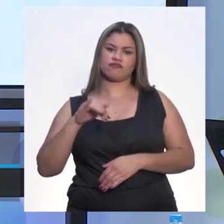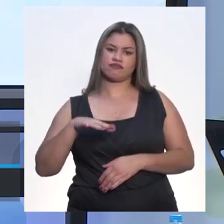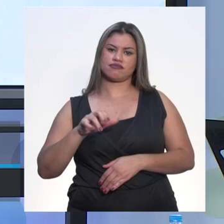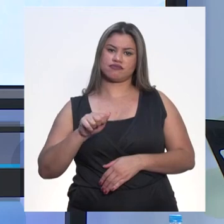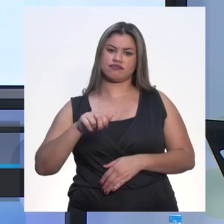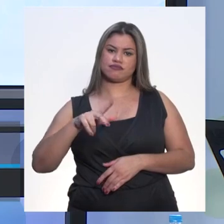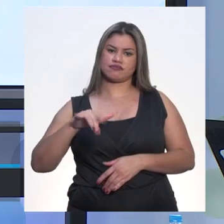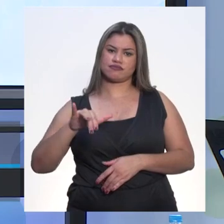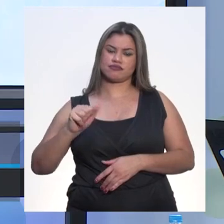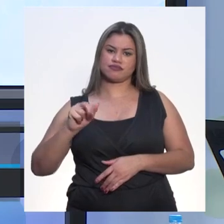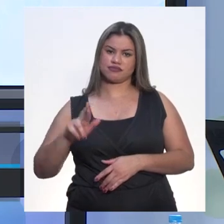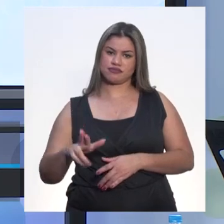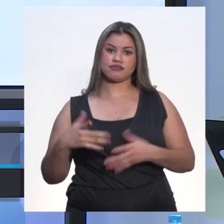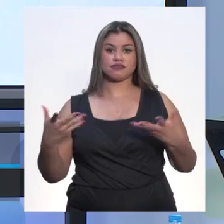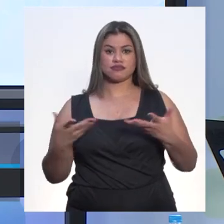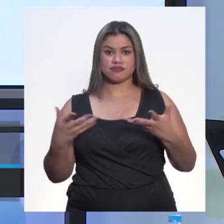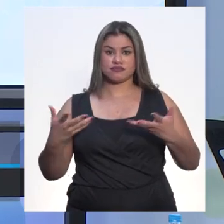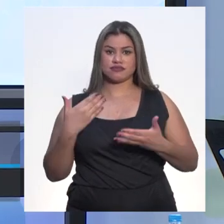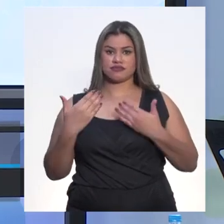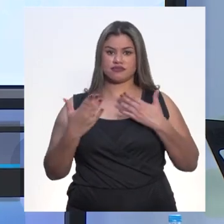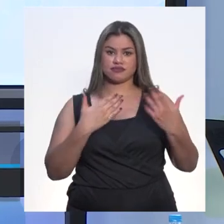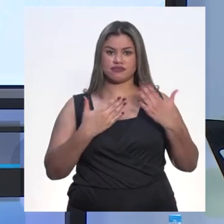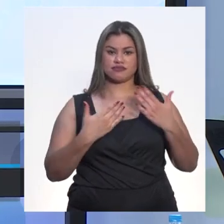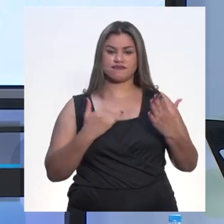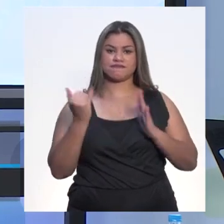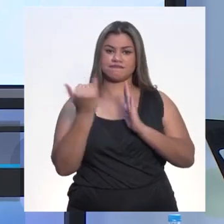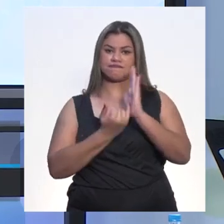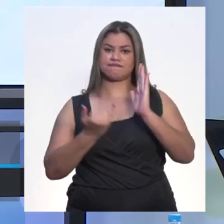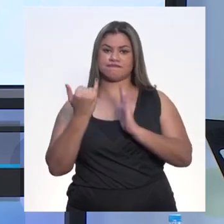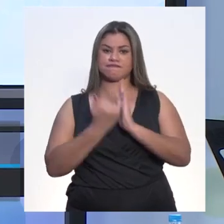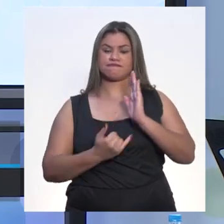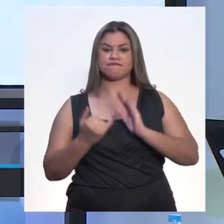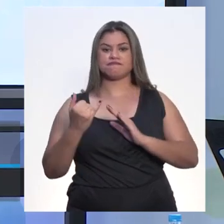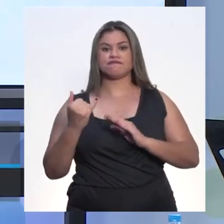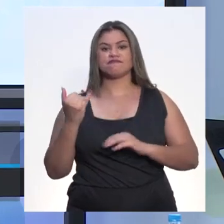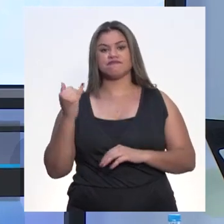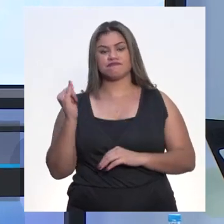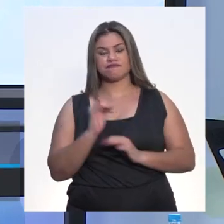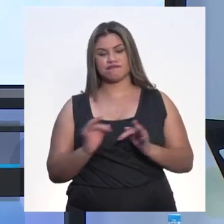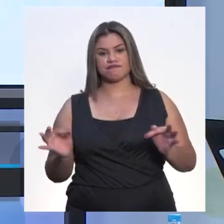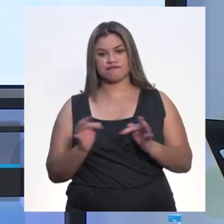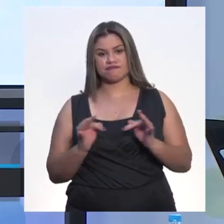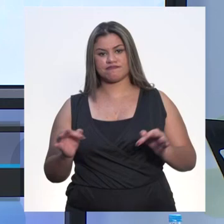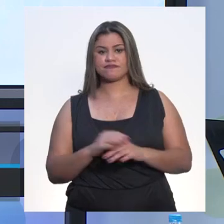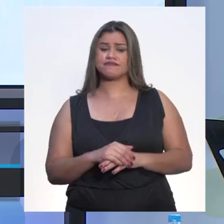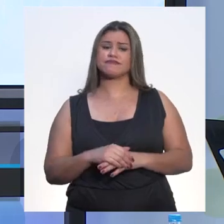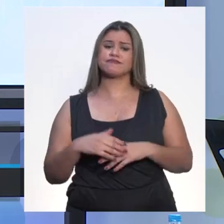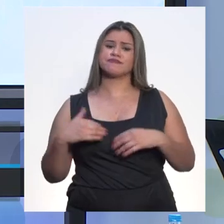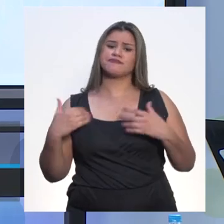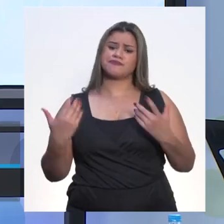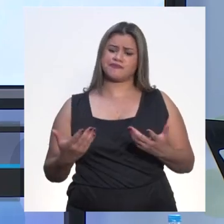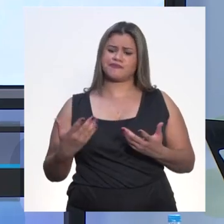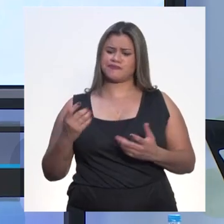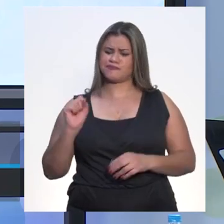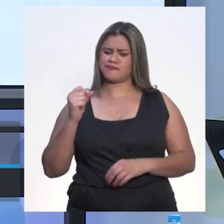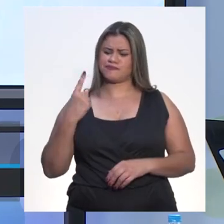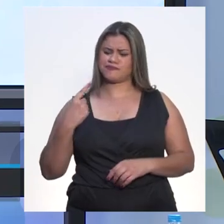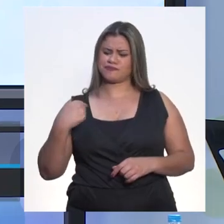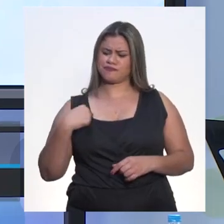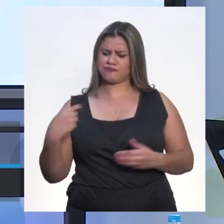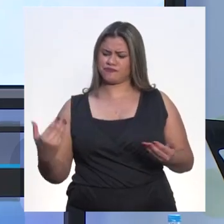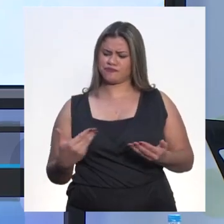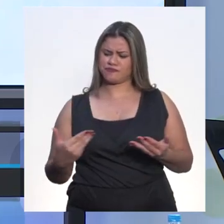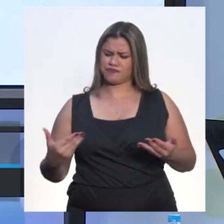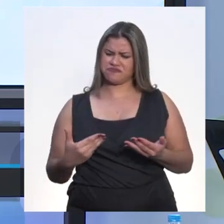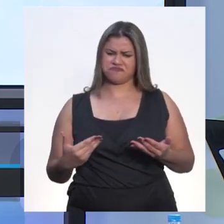hoje a gente vai conversar um pouquinho sobre o juros simples. Bom, vocês devem estar estranhando eu aqui hoje, né? Porque normalmente vocês